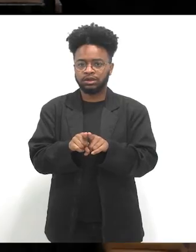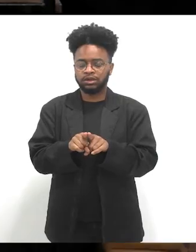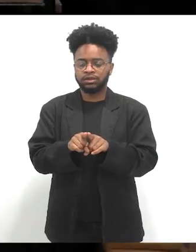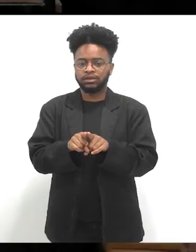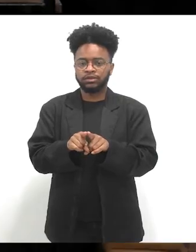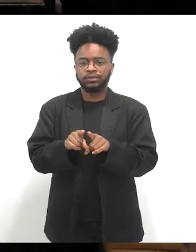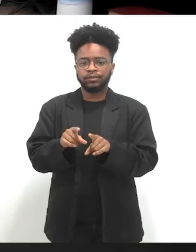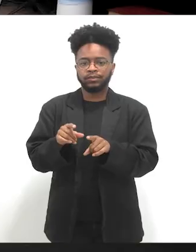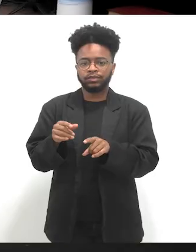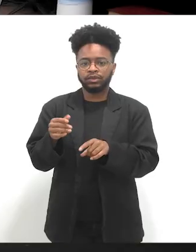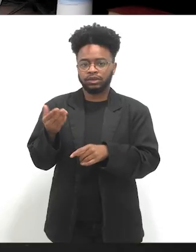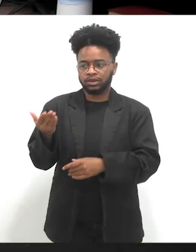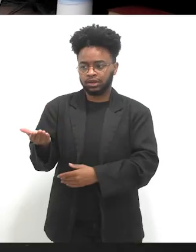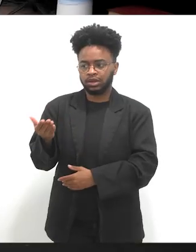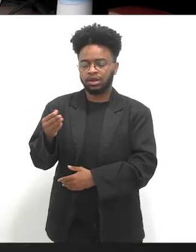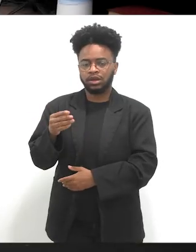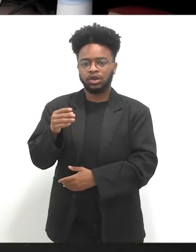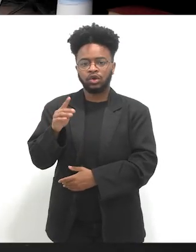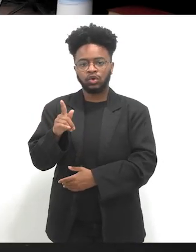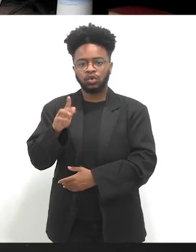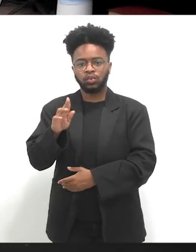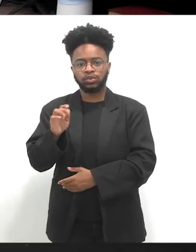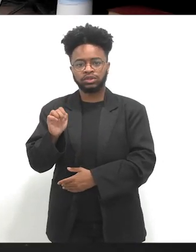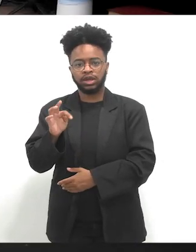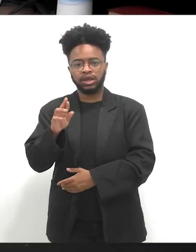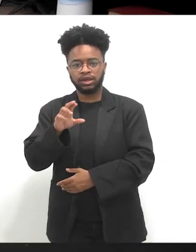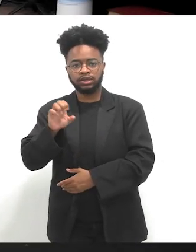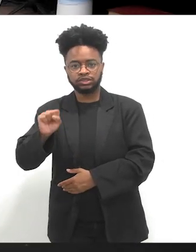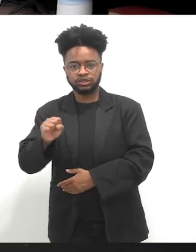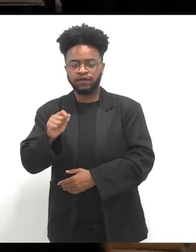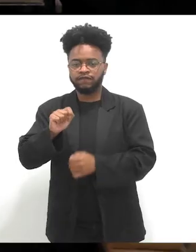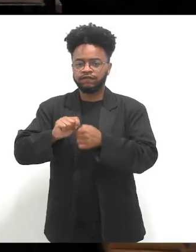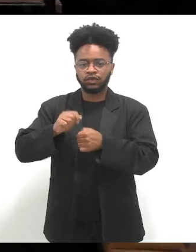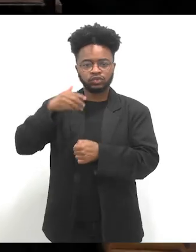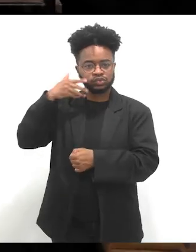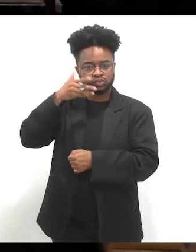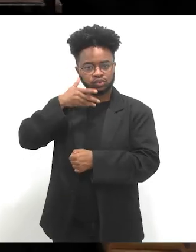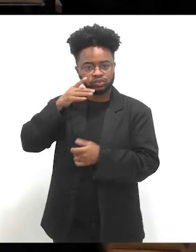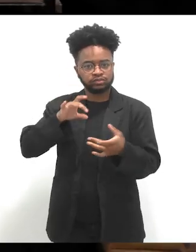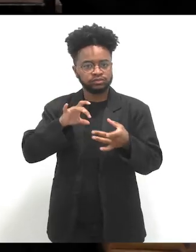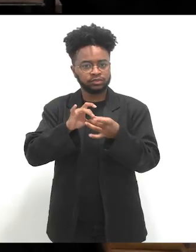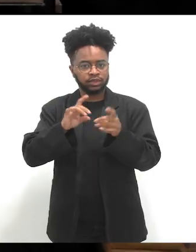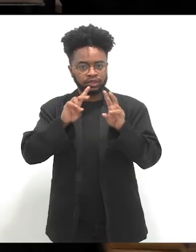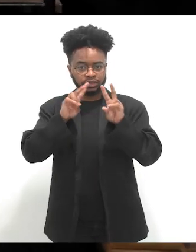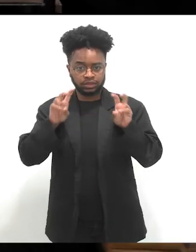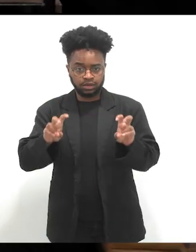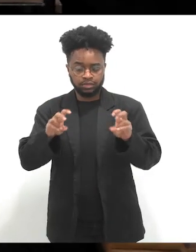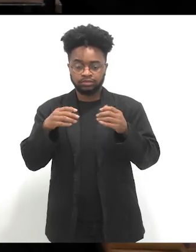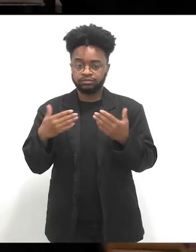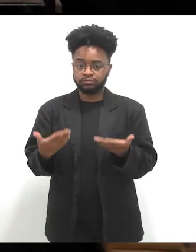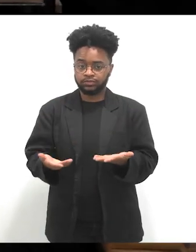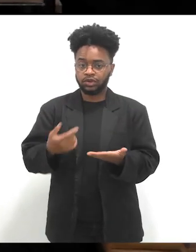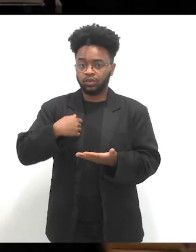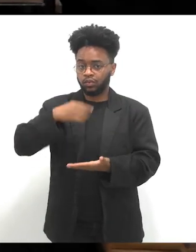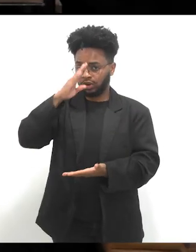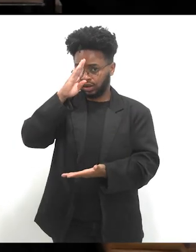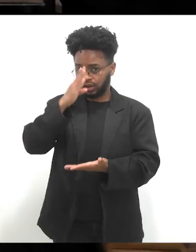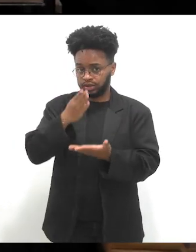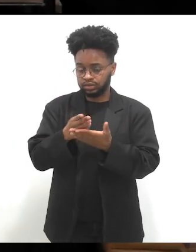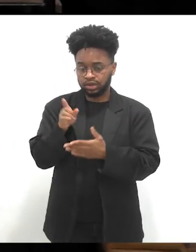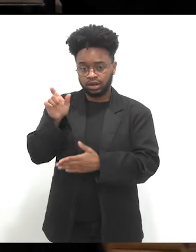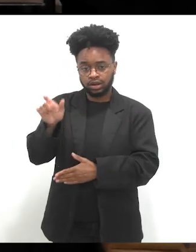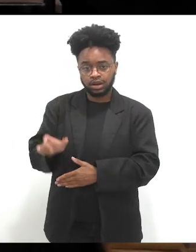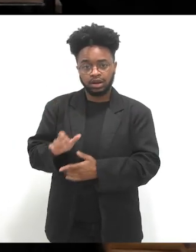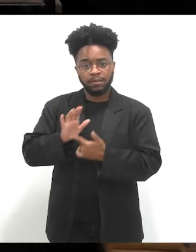o próprio Antônio Guterres fez um discurso relacionado com o tema, né, uma nota. Então, eu acho que